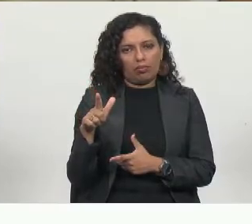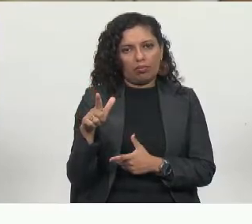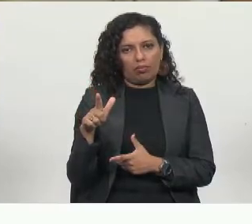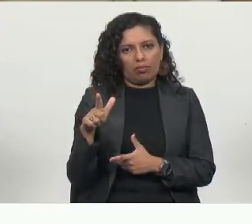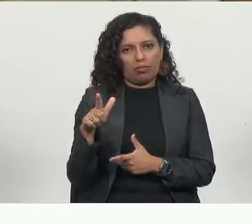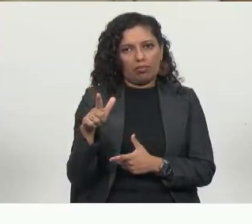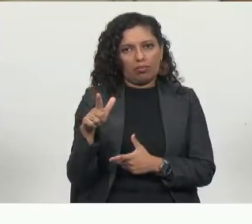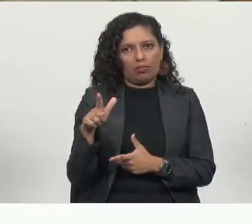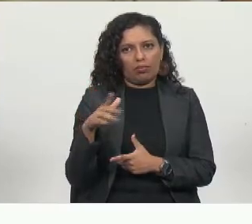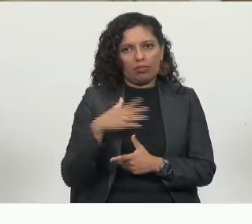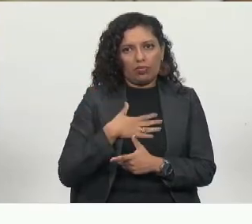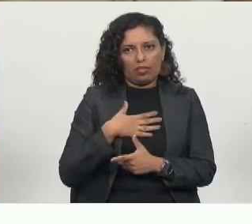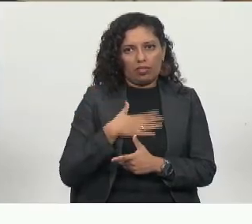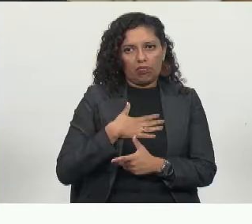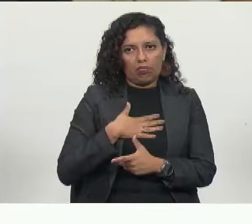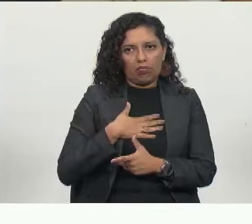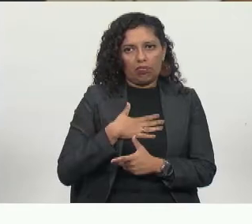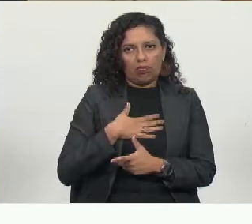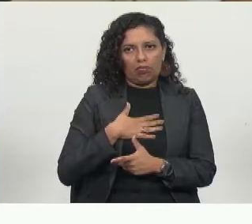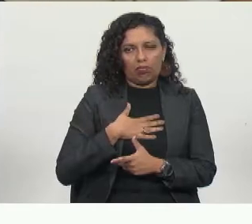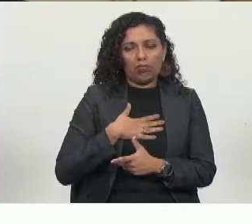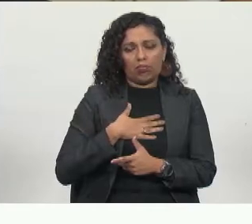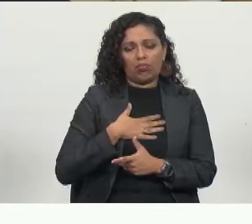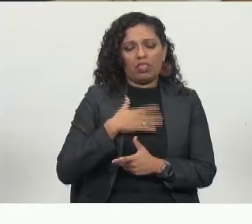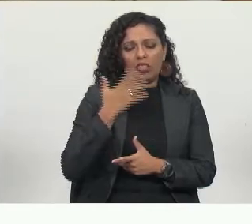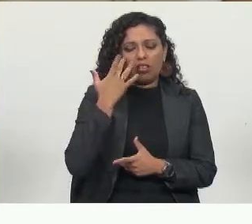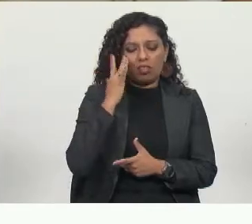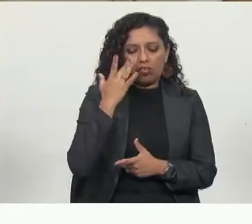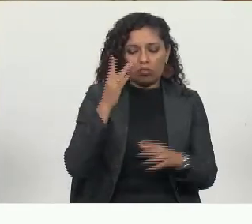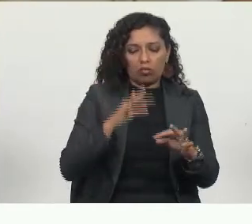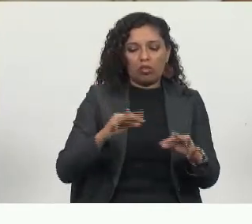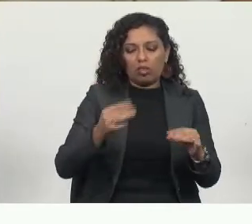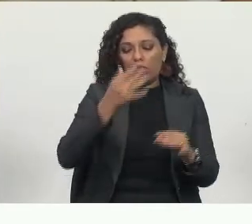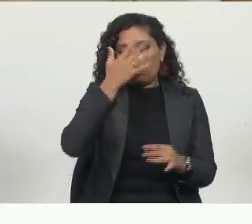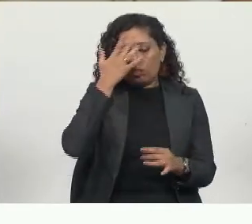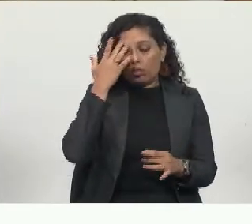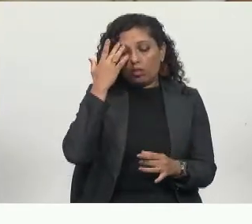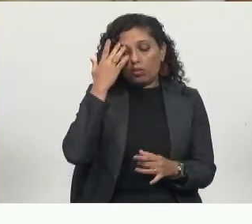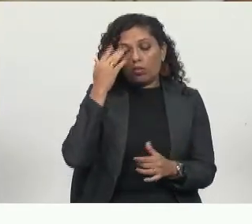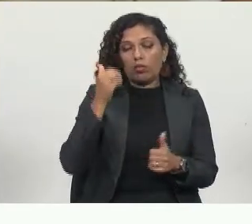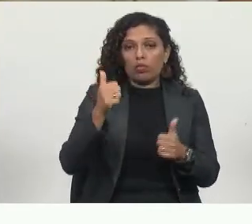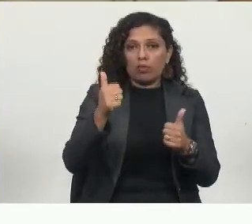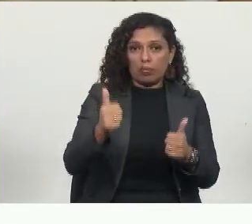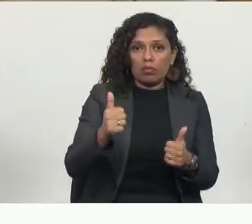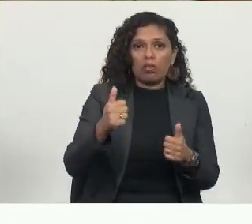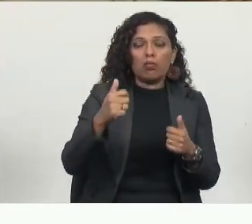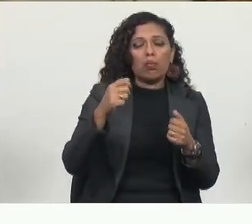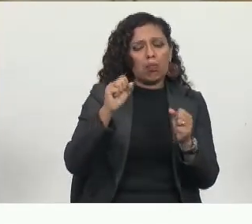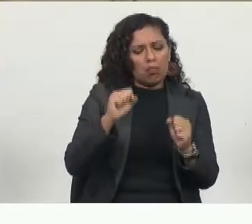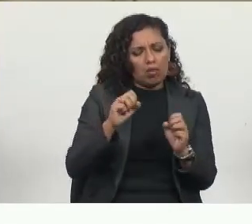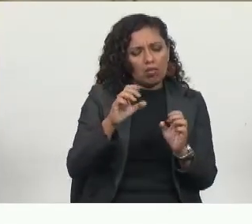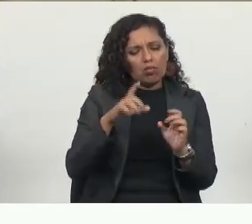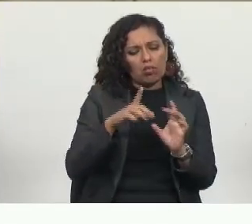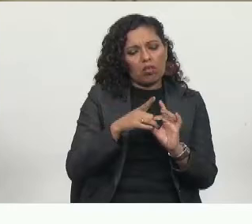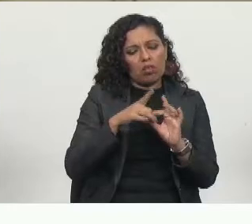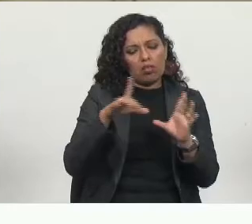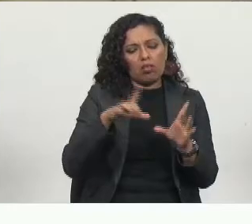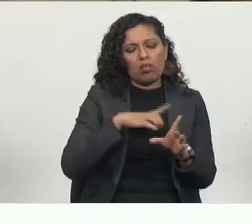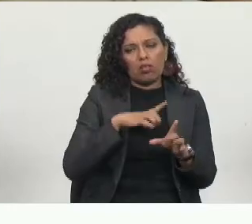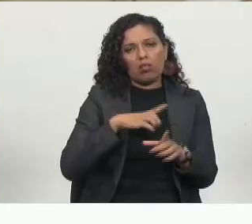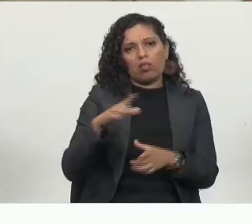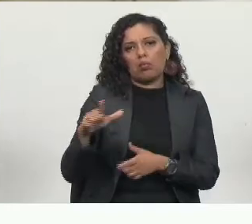Eu sou armamentarista e eu sou a favor que todas as pessoas de bem elas tenham arma. Acho